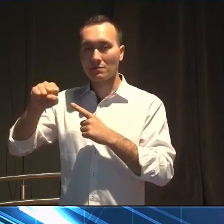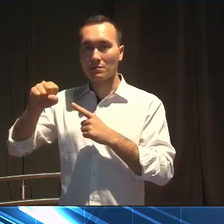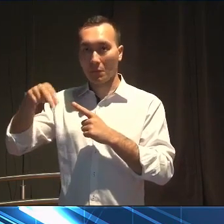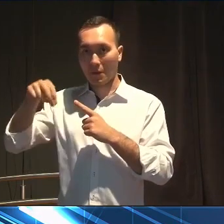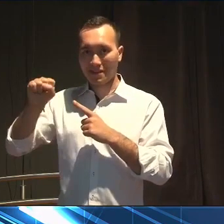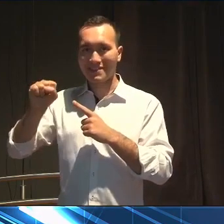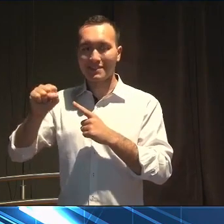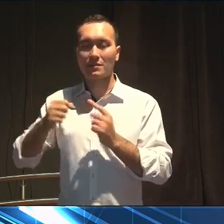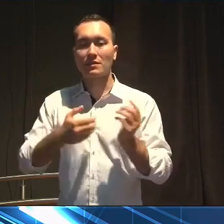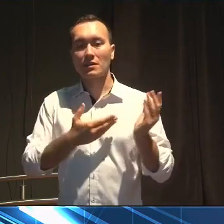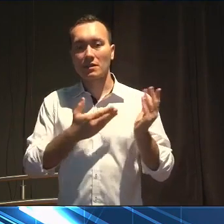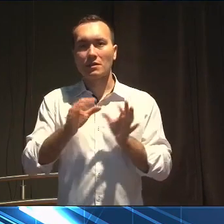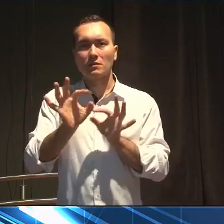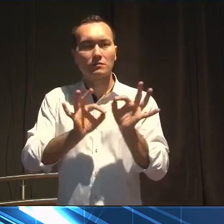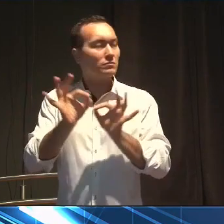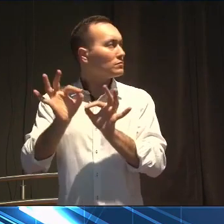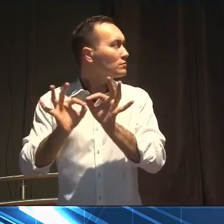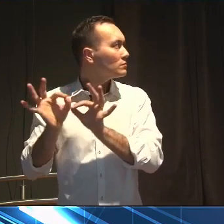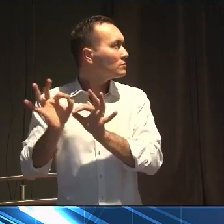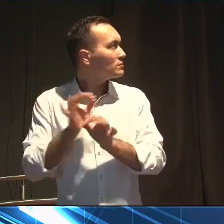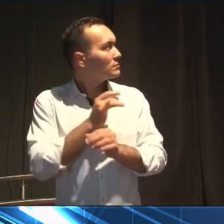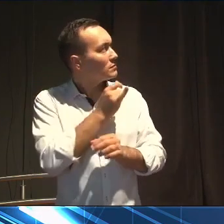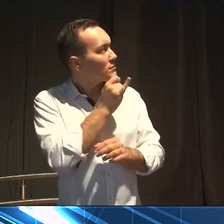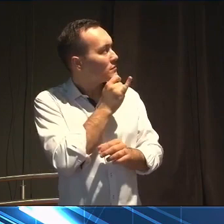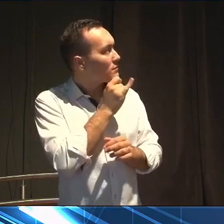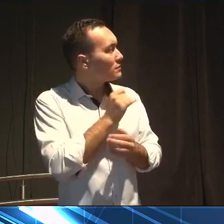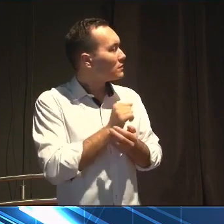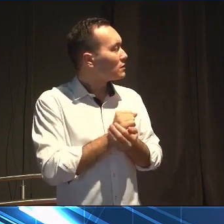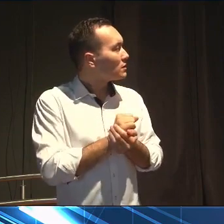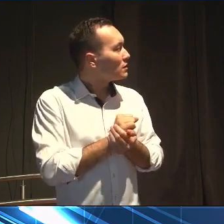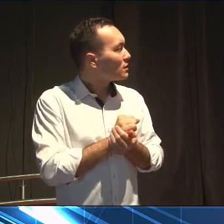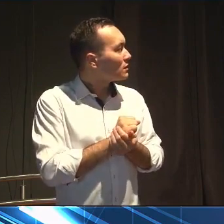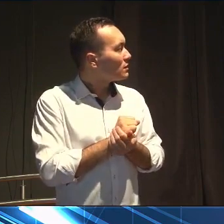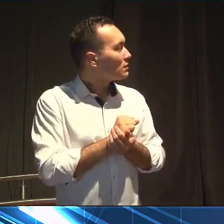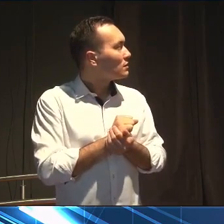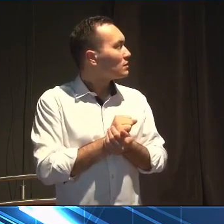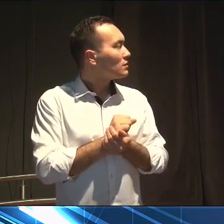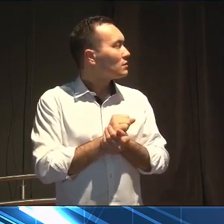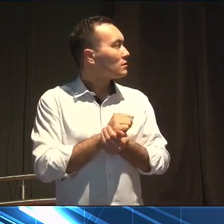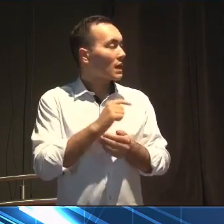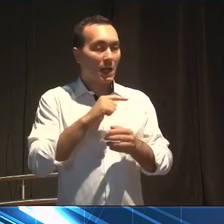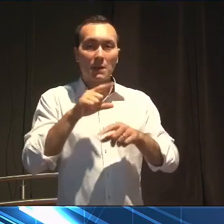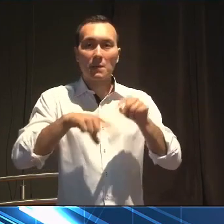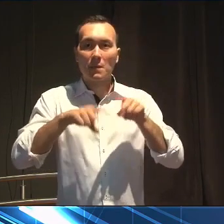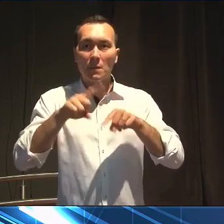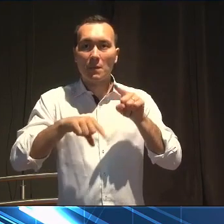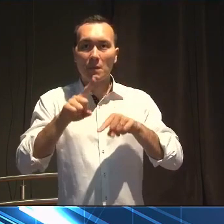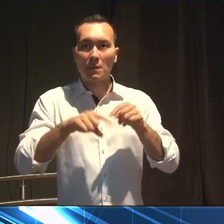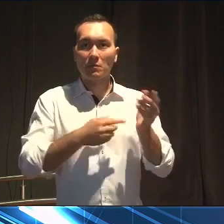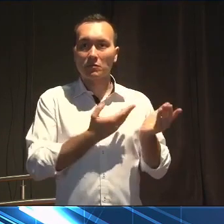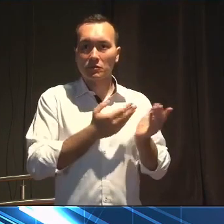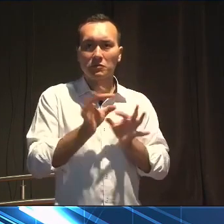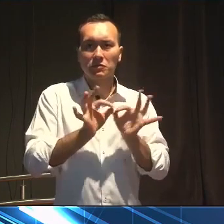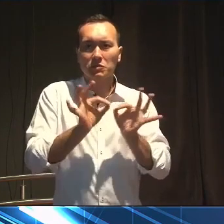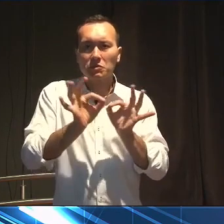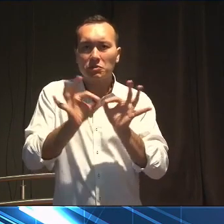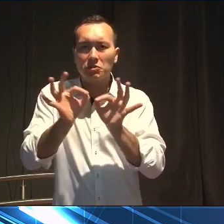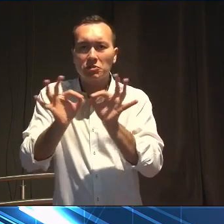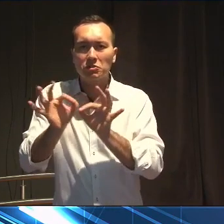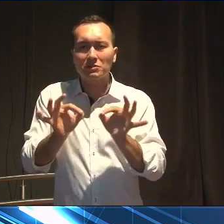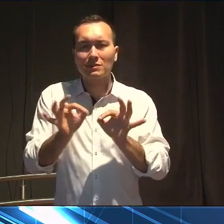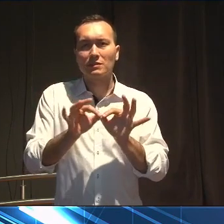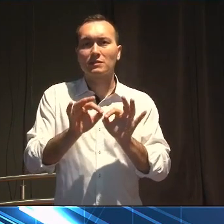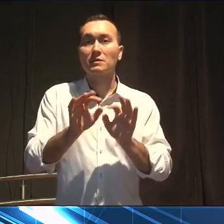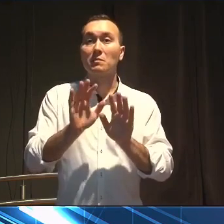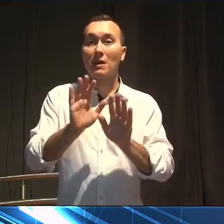que ia ser utilizado por conta da temperatura, da acidez e da corrosão que ele ia ter no tempo. No mundo real, criar um protótipo desse e estressar ele